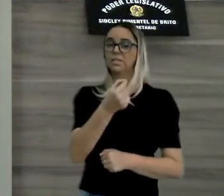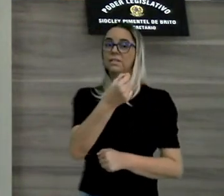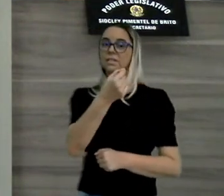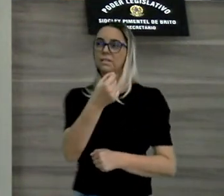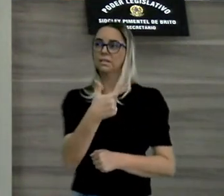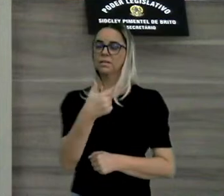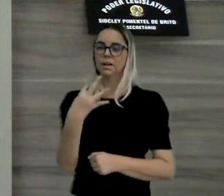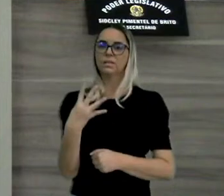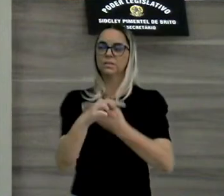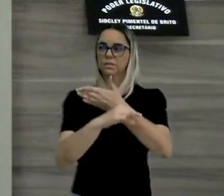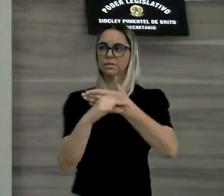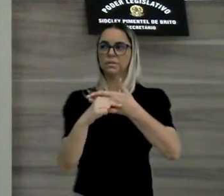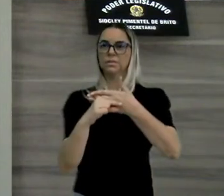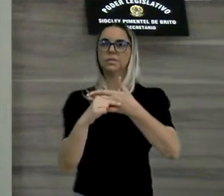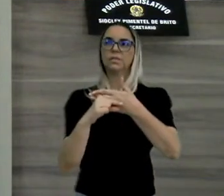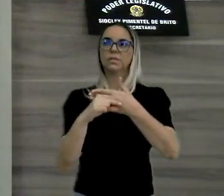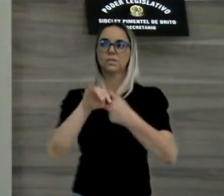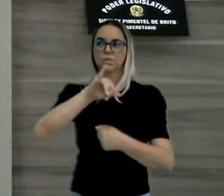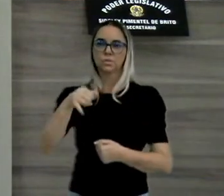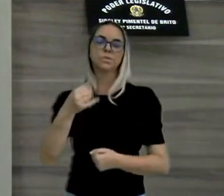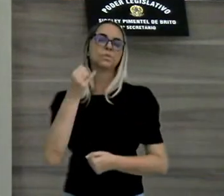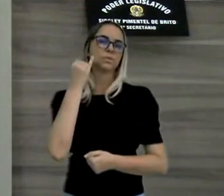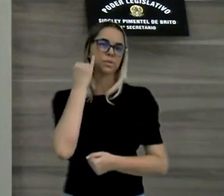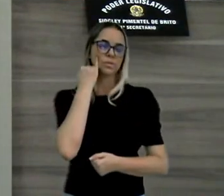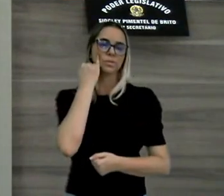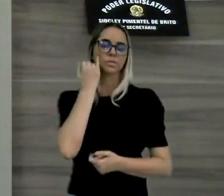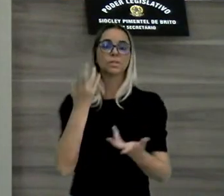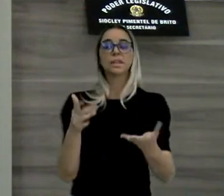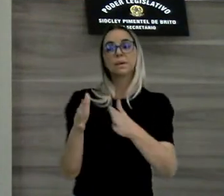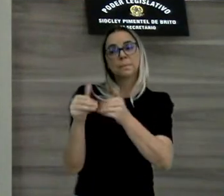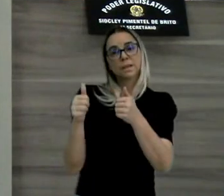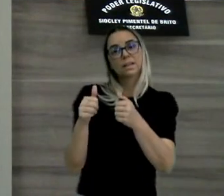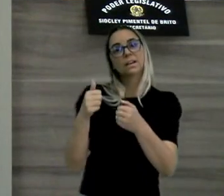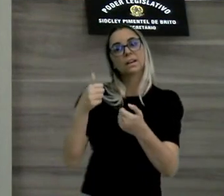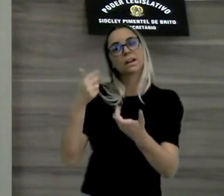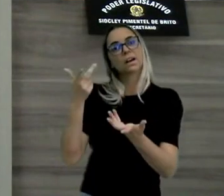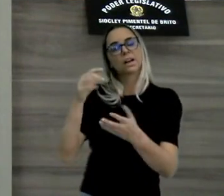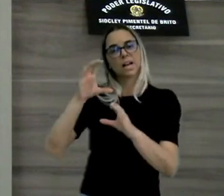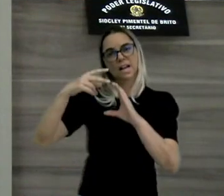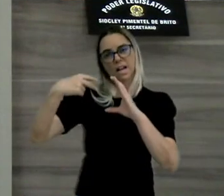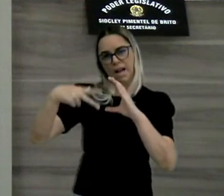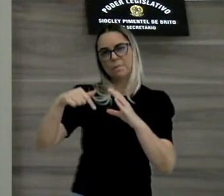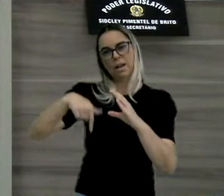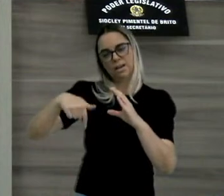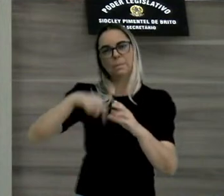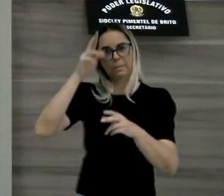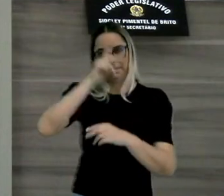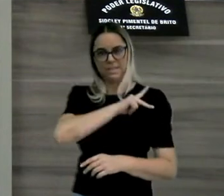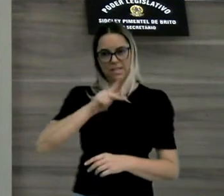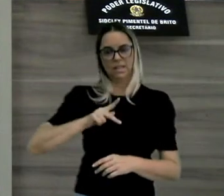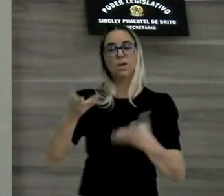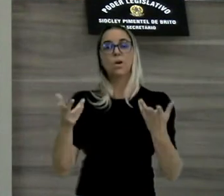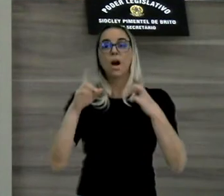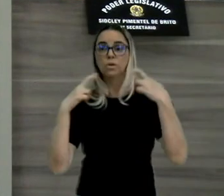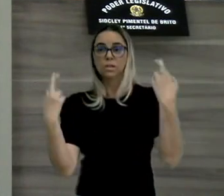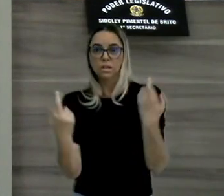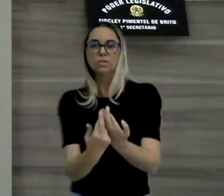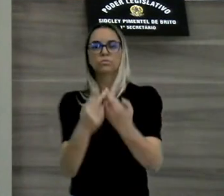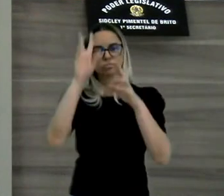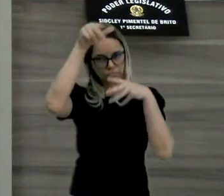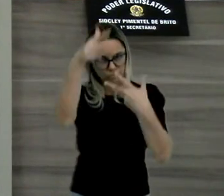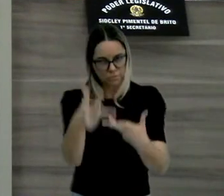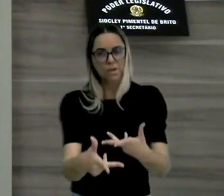J Araújo de Oliveira Júnior que requer ao presidente da Câmara Municipal que proceda com a realização de uma sessão solene